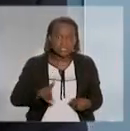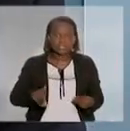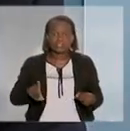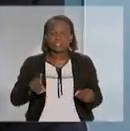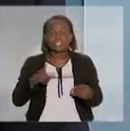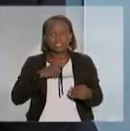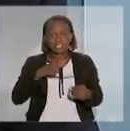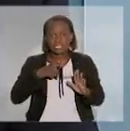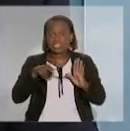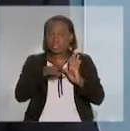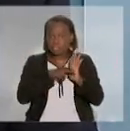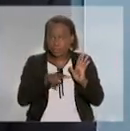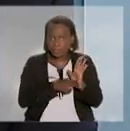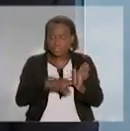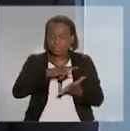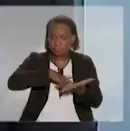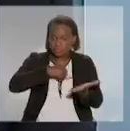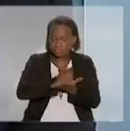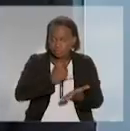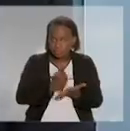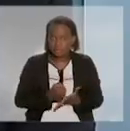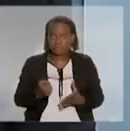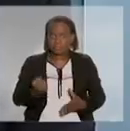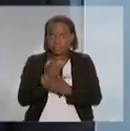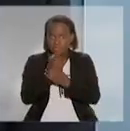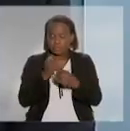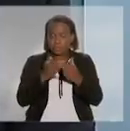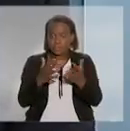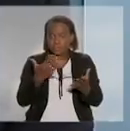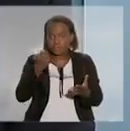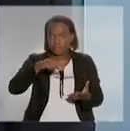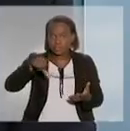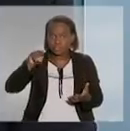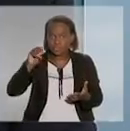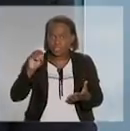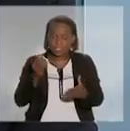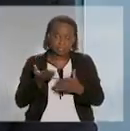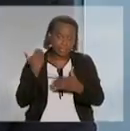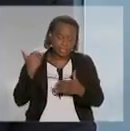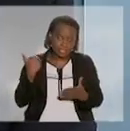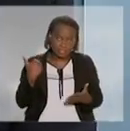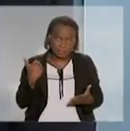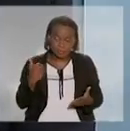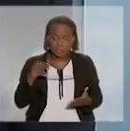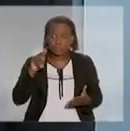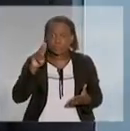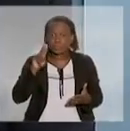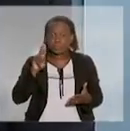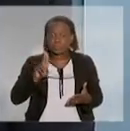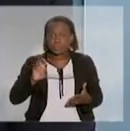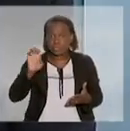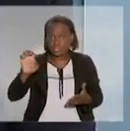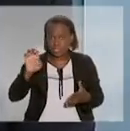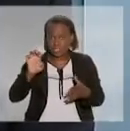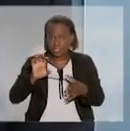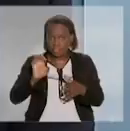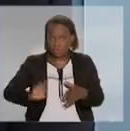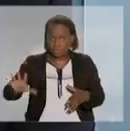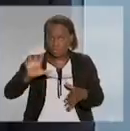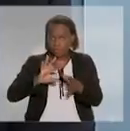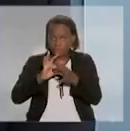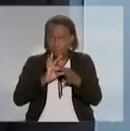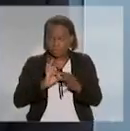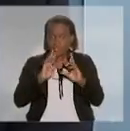próprios Estados Unidos, eles têm normas de contratações sustentáveis já desde a década de 90. A União Europeia, por